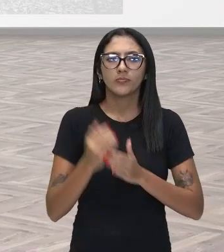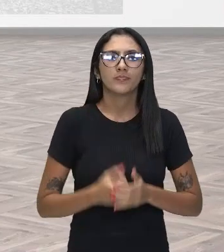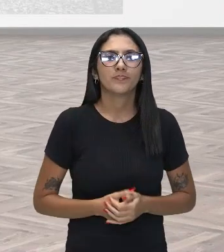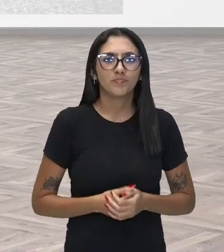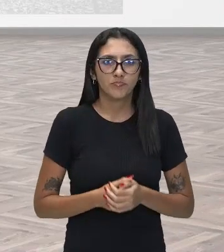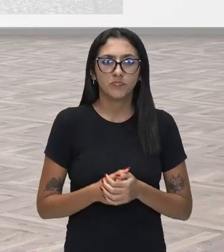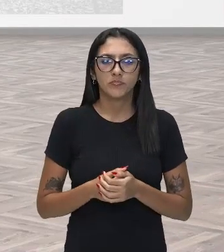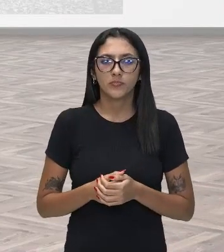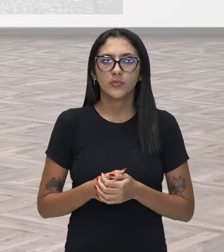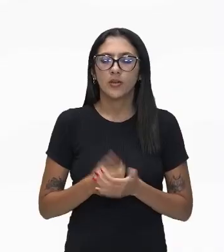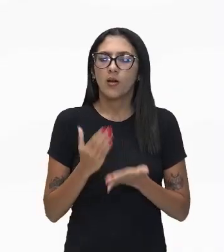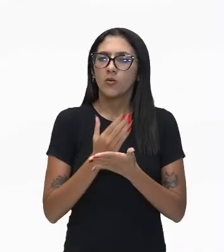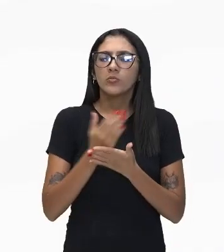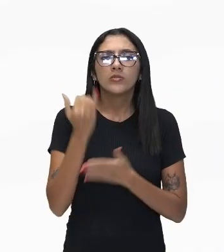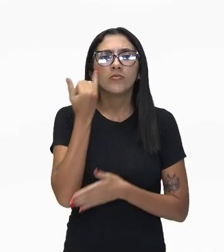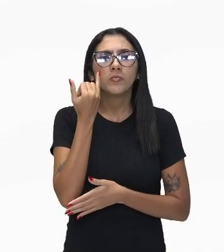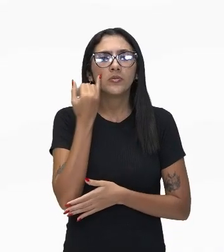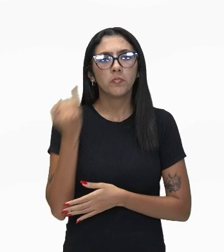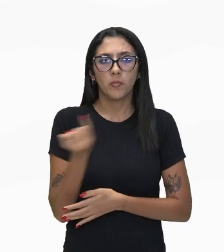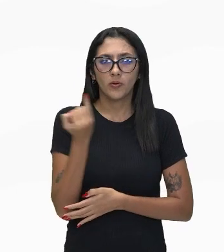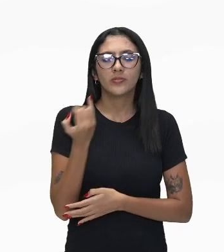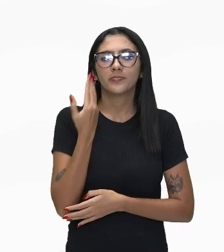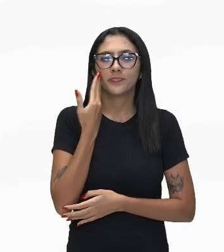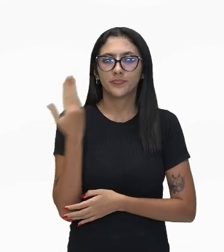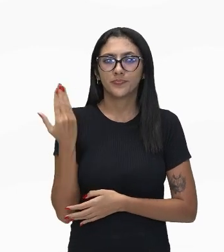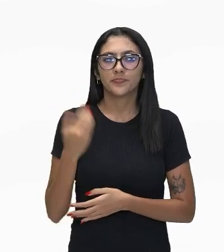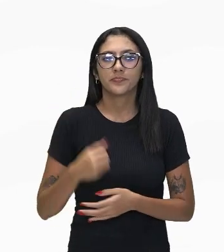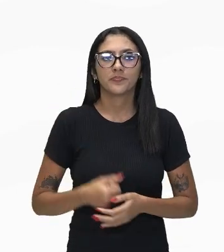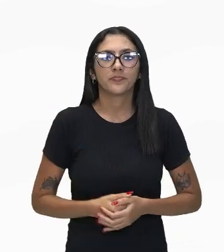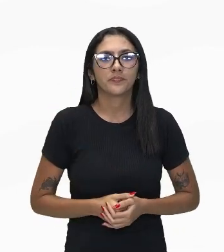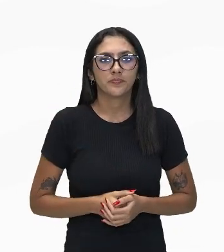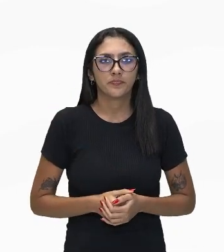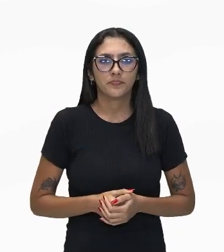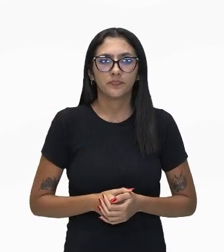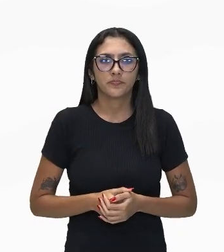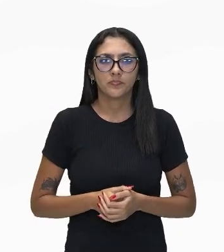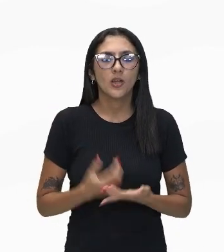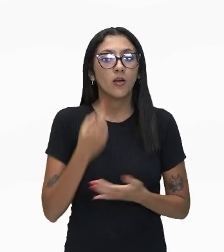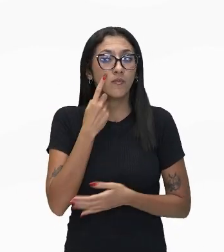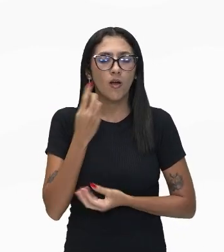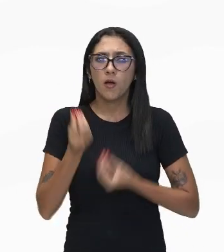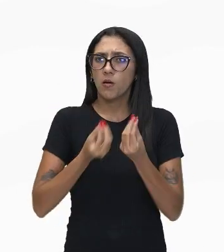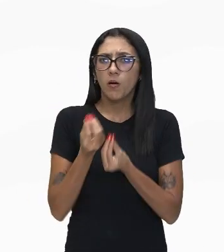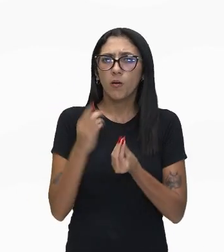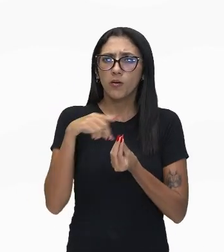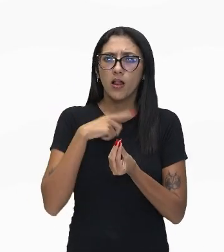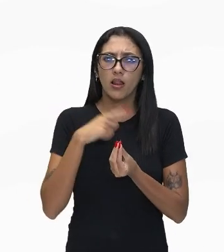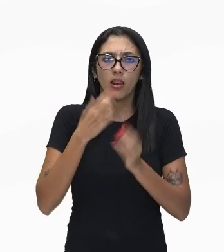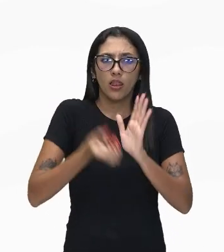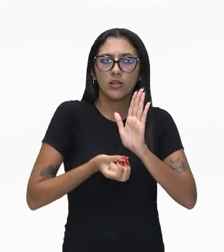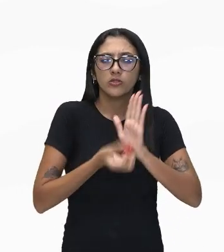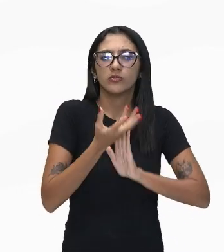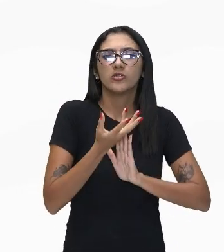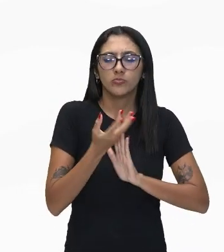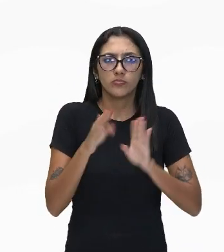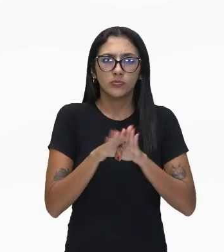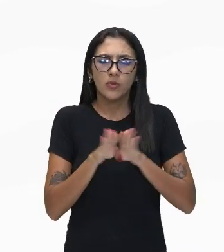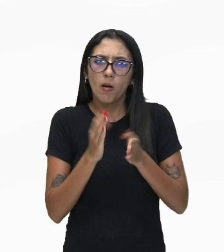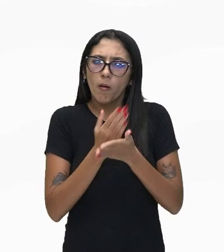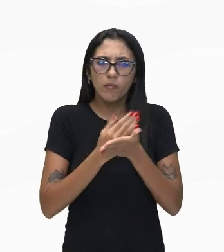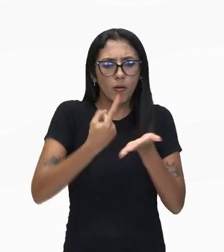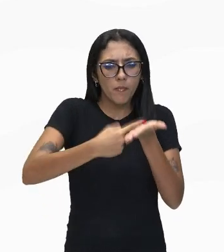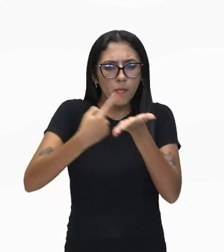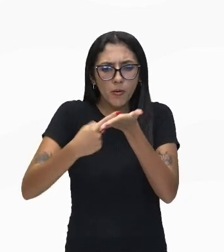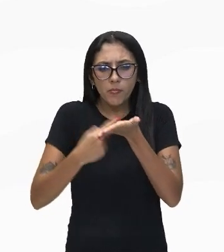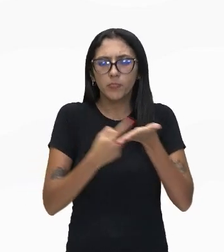informações importantes. Acompanhe com a gente. Olha só, nós temos aqui a origem da Pan-Amazônia, professor Eberson. Nós temos aqui alguns acordos e tratados